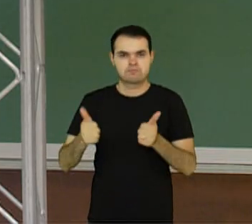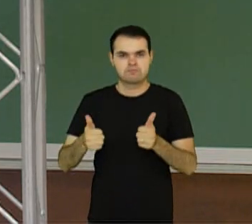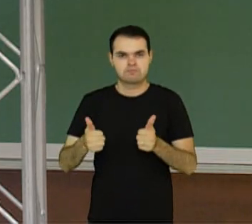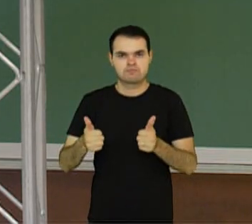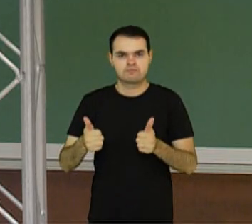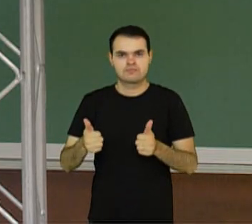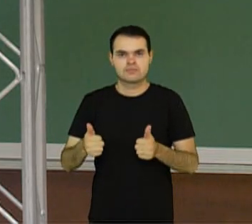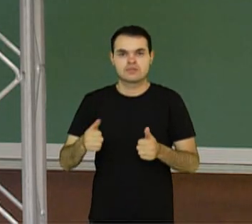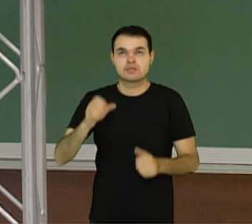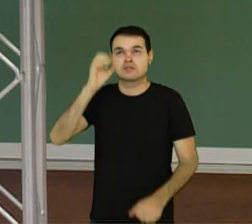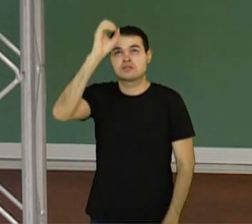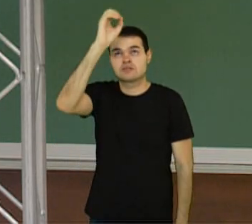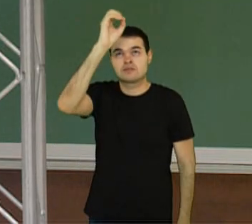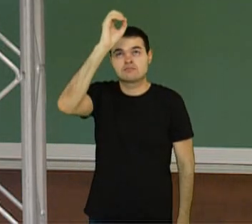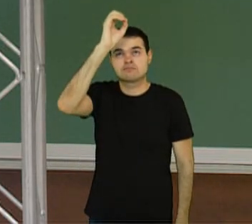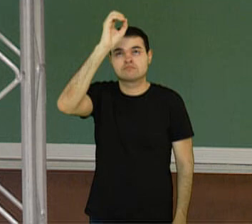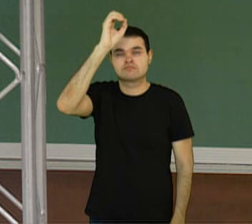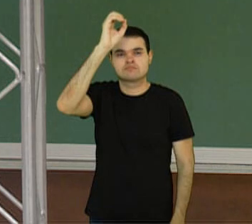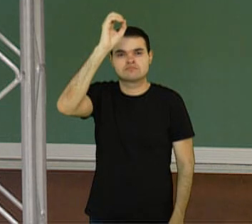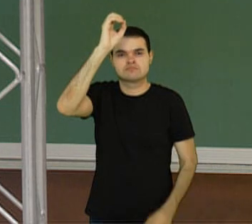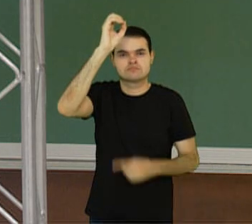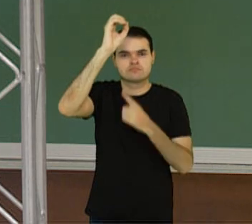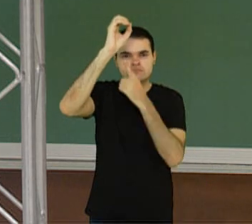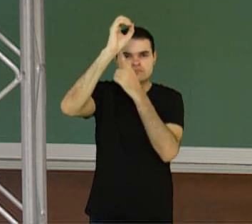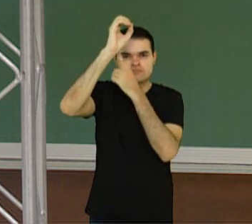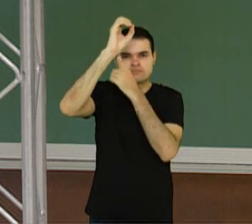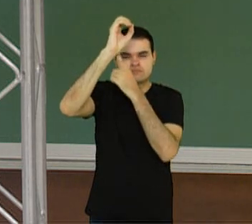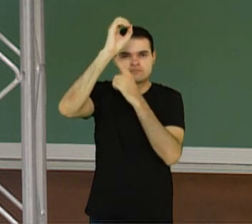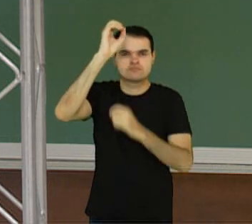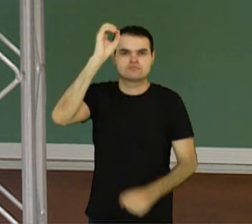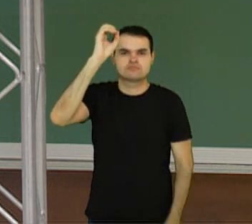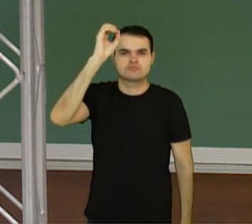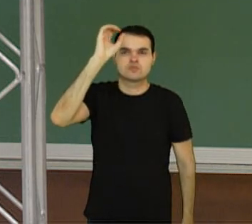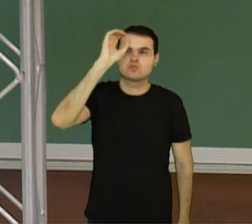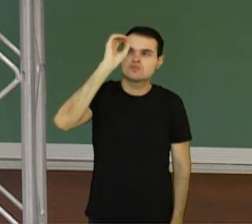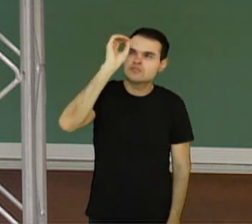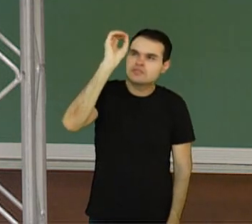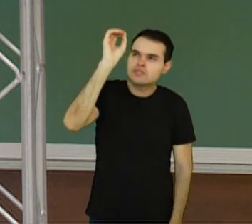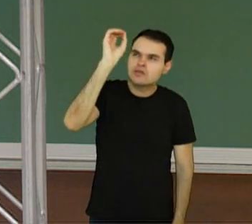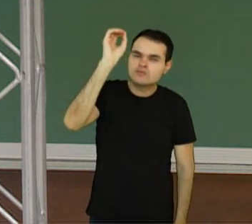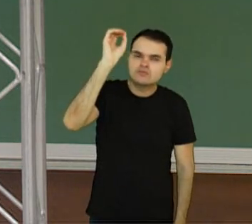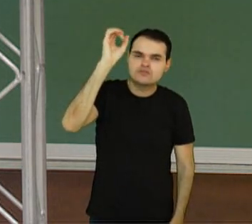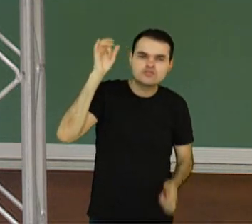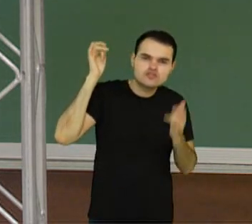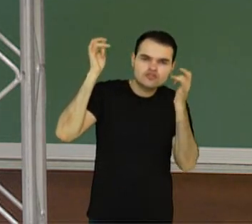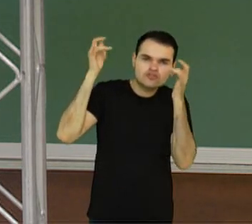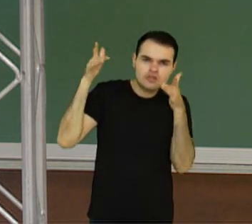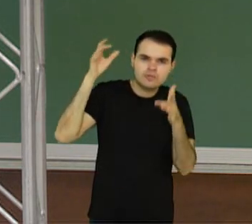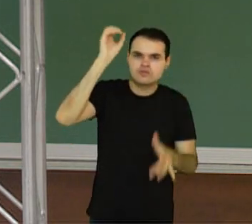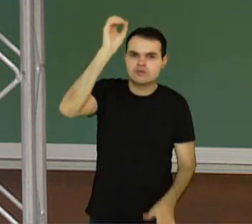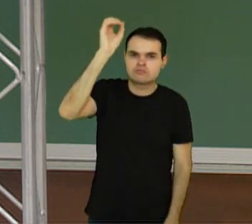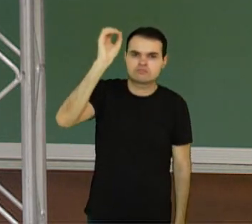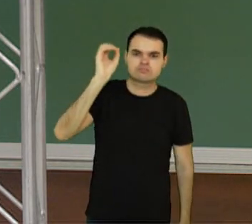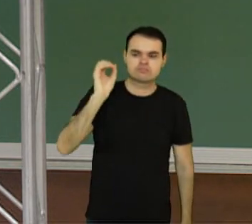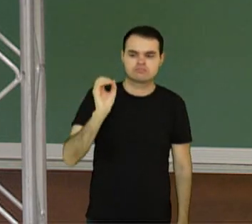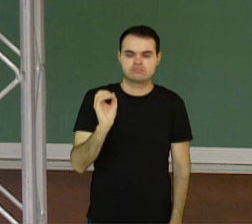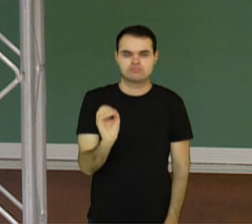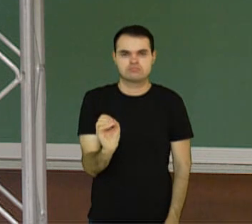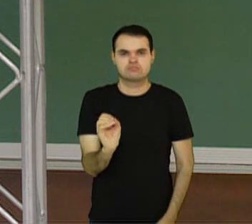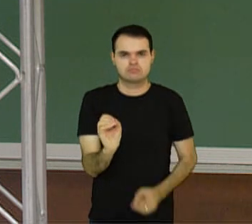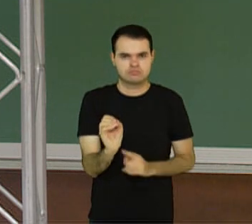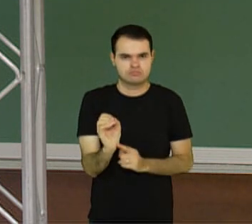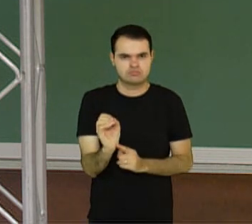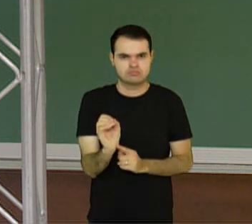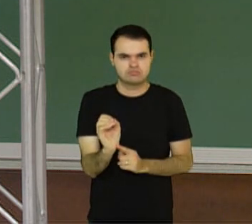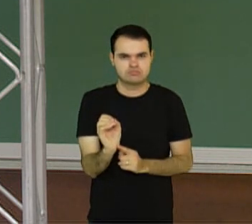ainda sobrou esse zerinho. Presta atenção nesse zerinho. Quando esse zerinho sobra, eu abaixo ele,